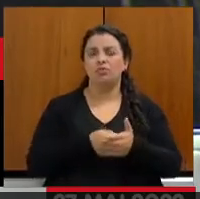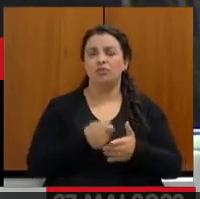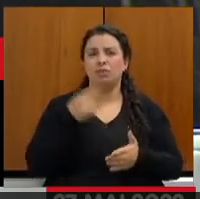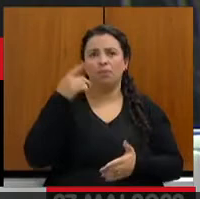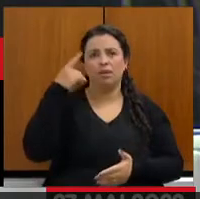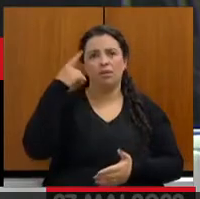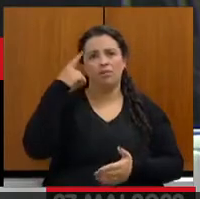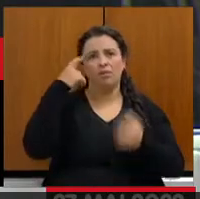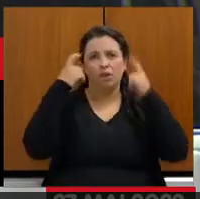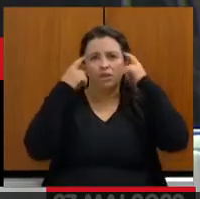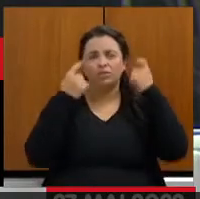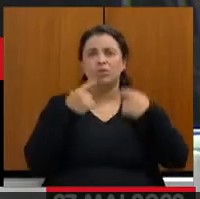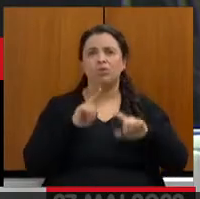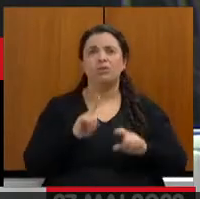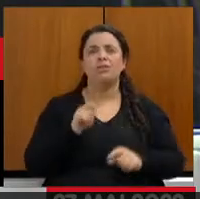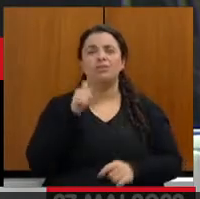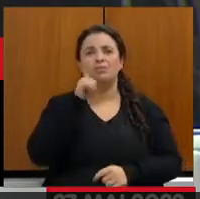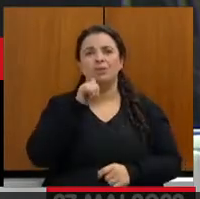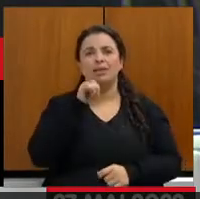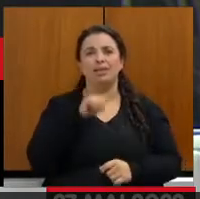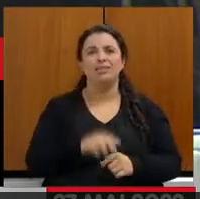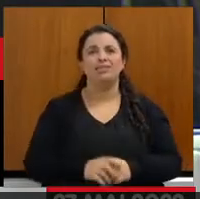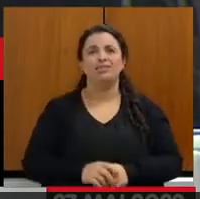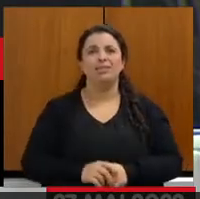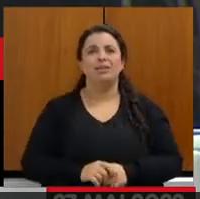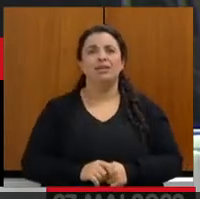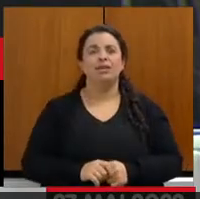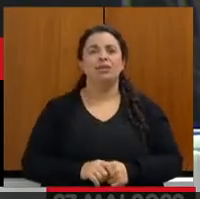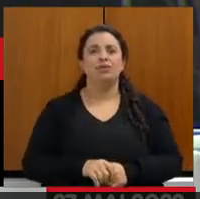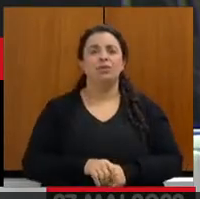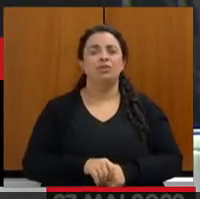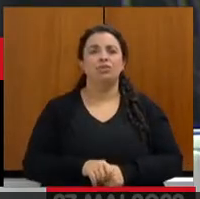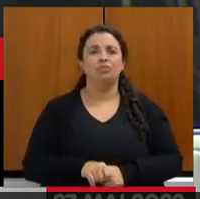sexuais Ah tá